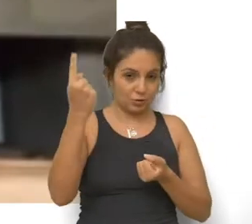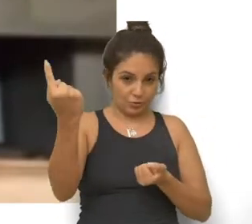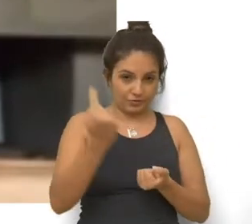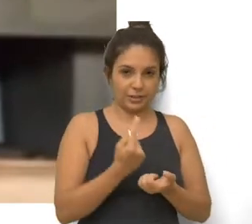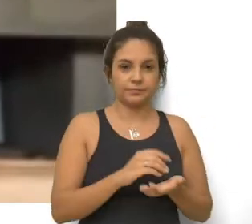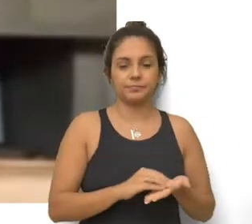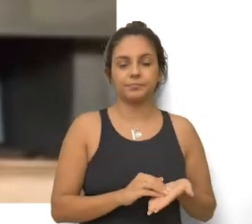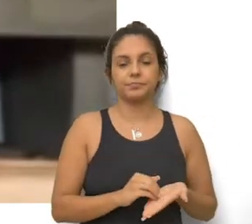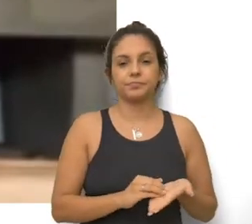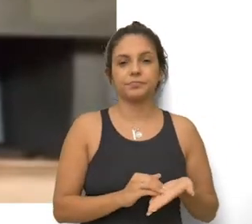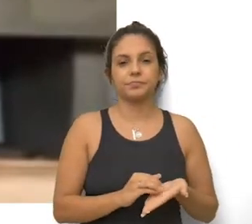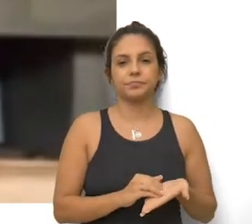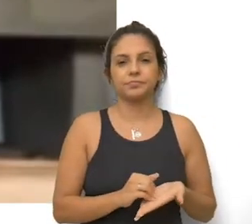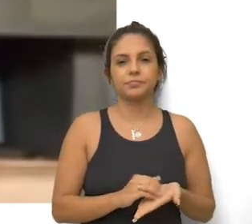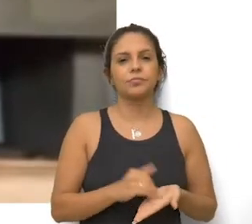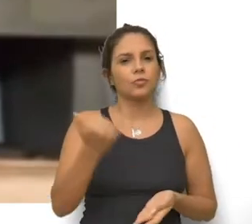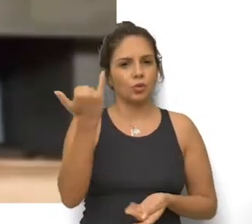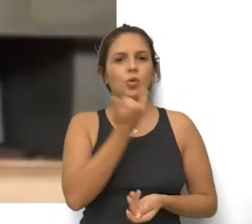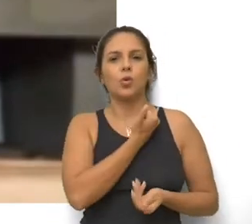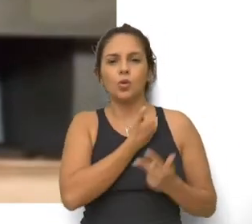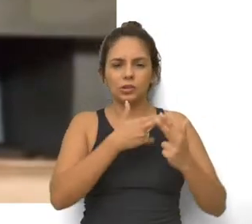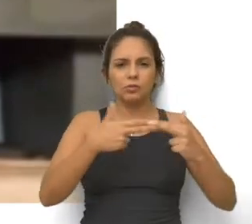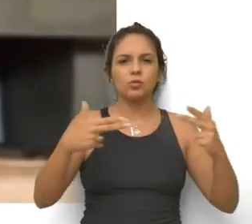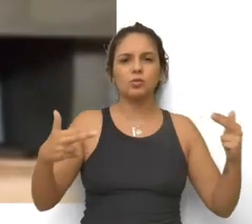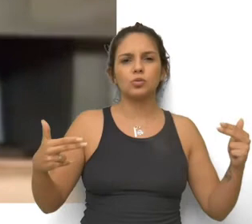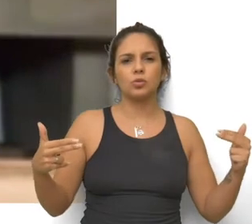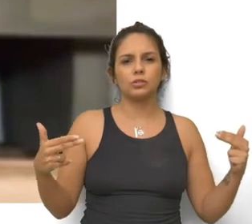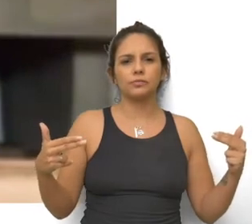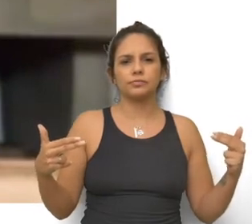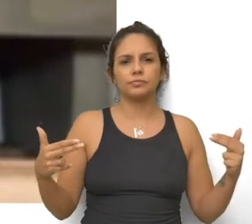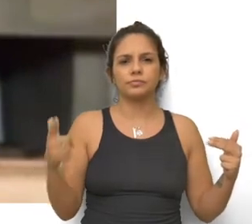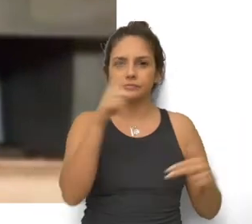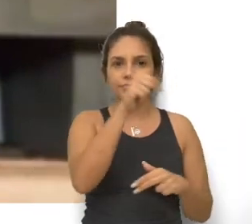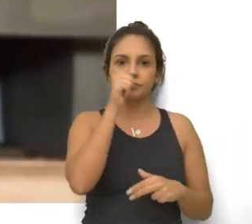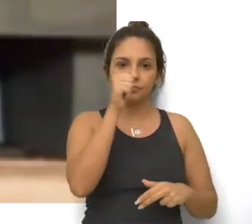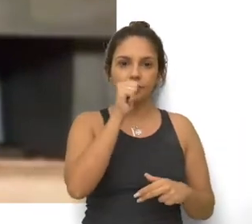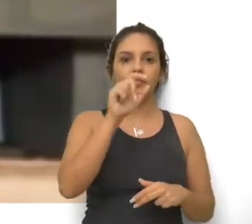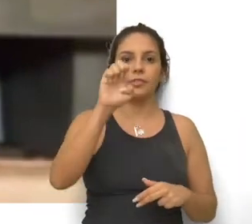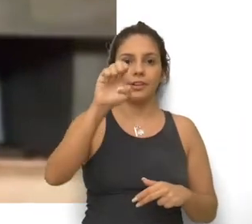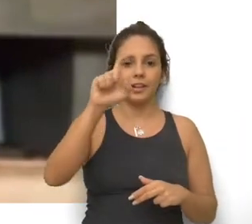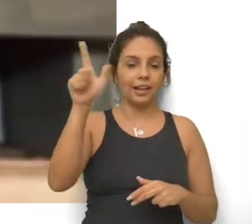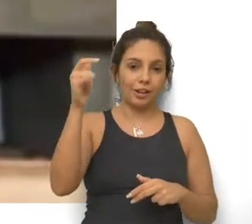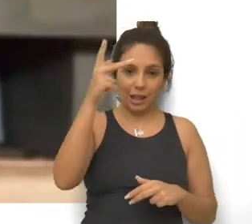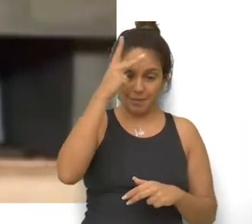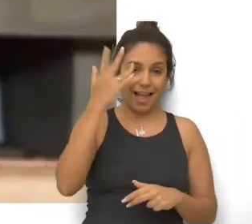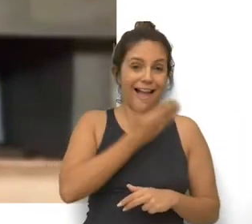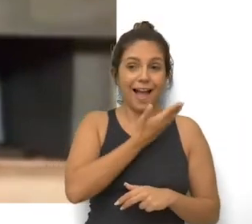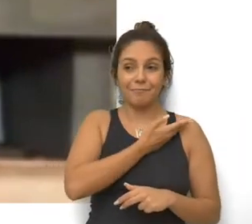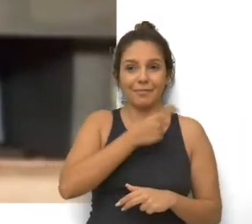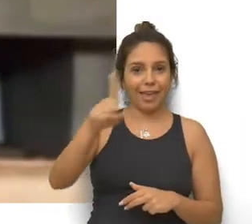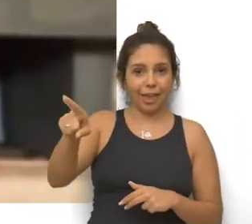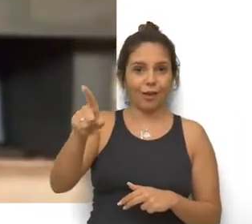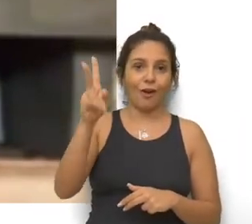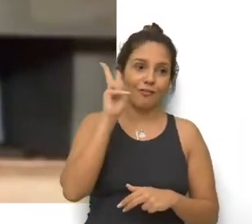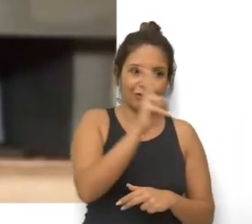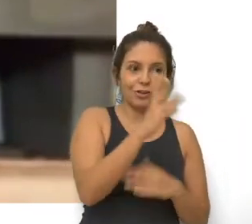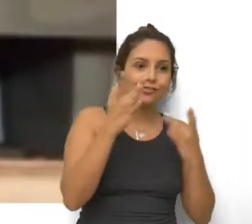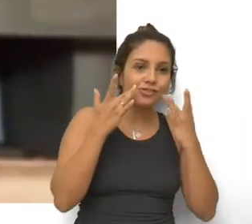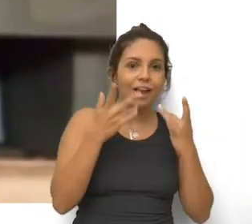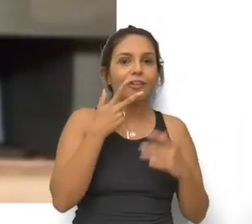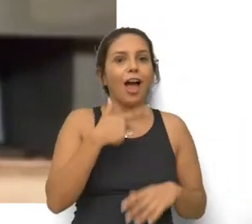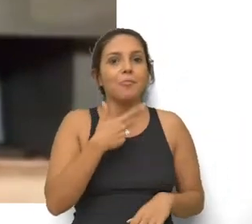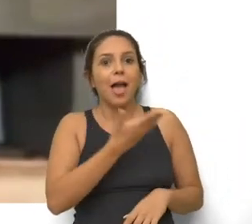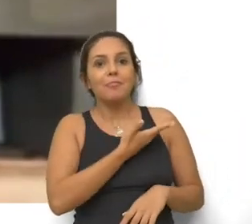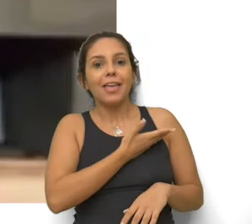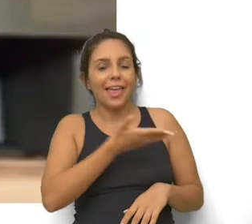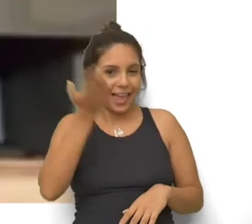pessoas que me contavam coisas sobre a Elizabeth e sobre a Lota, amigos dela, parentes dela,